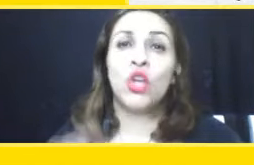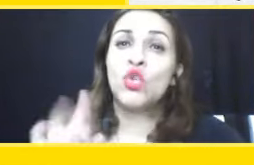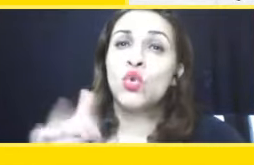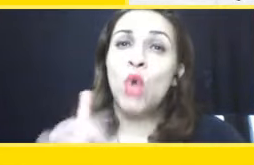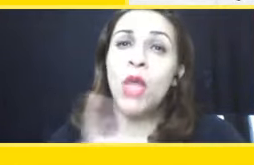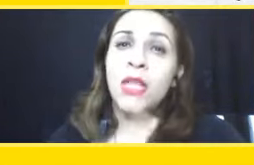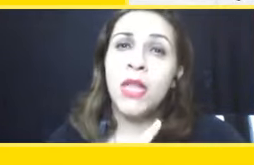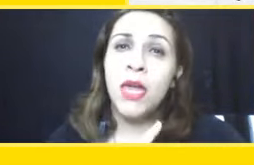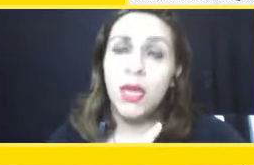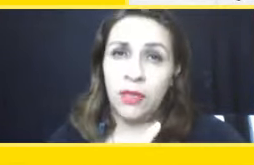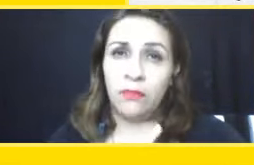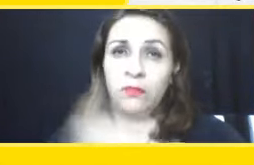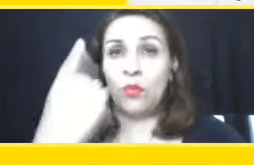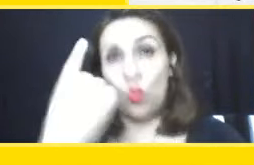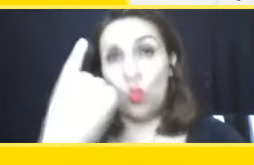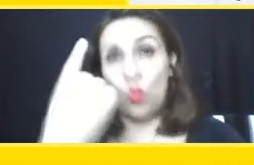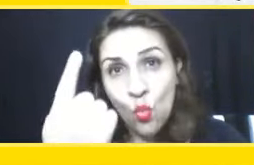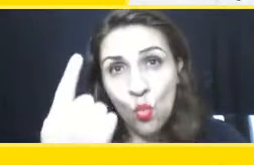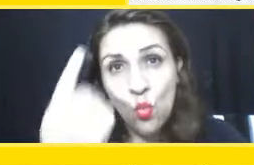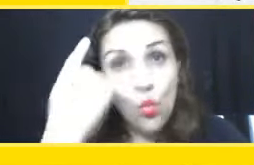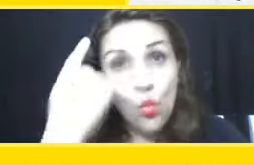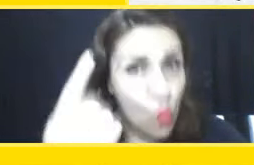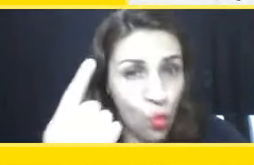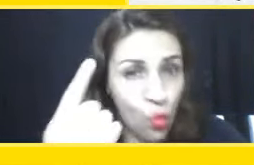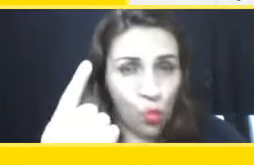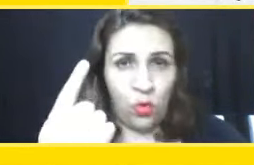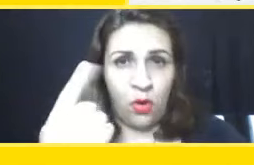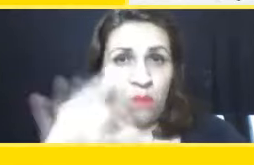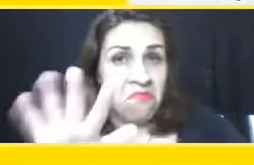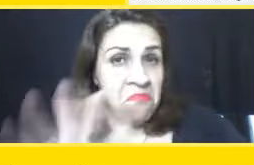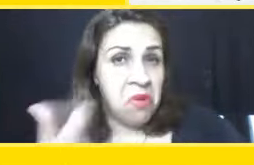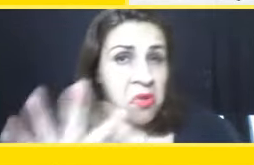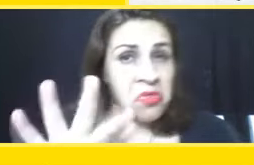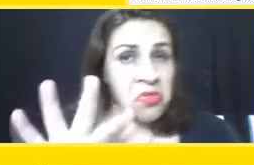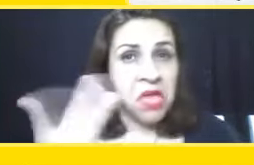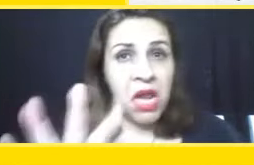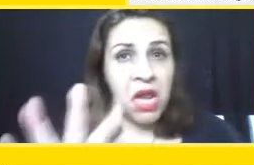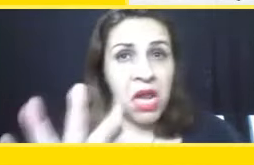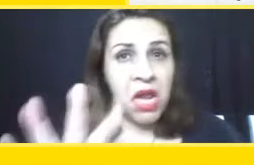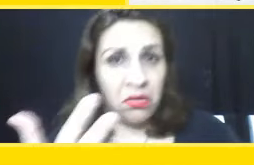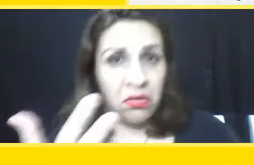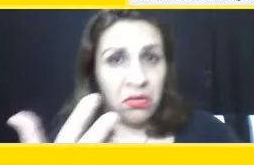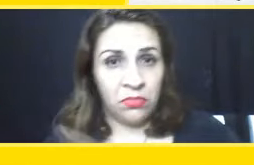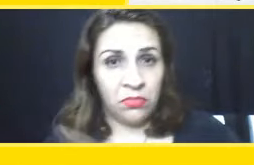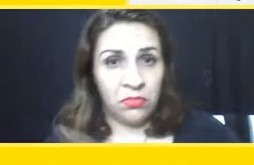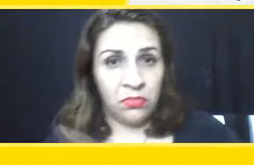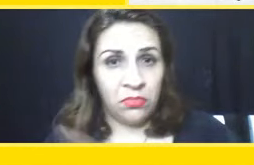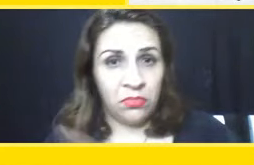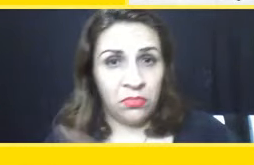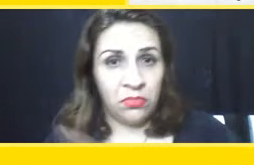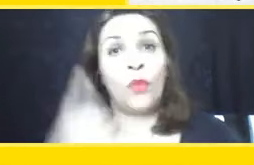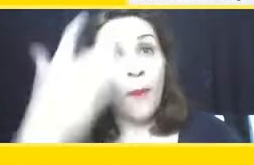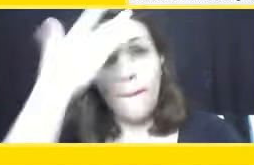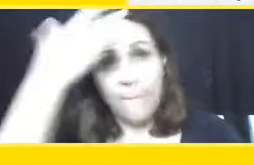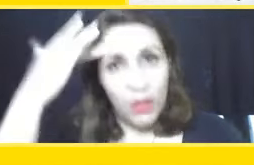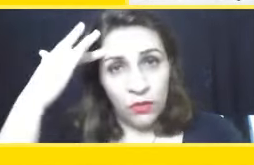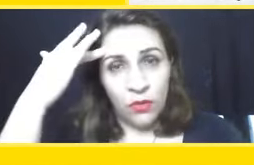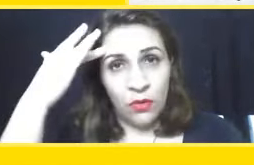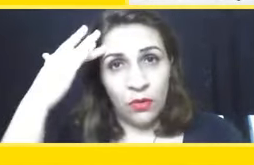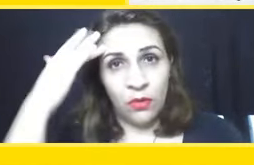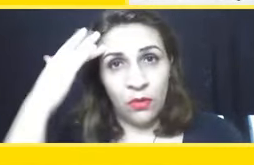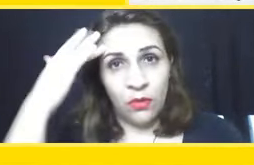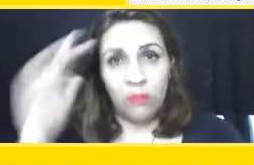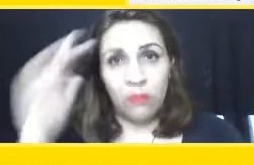temos um caso considerado moderado. Ou seja, é uma pessoa que não está no